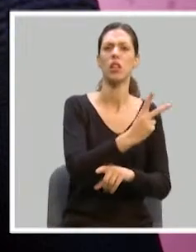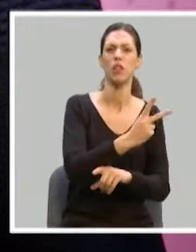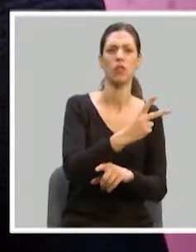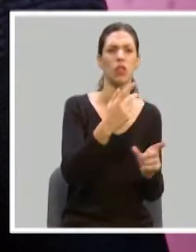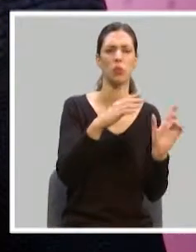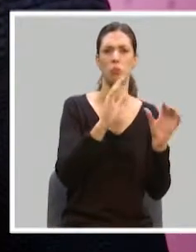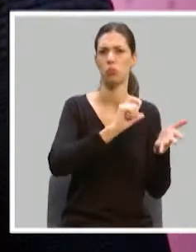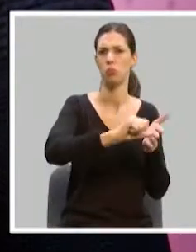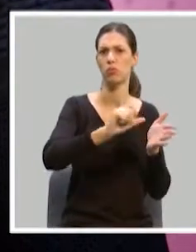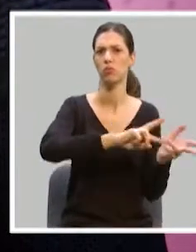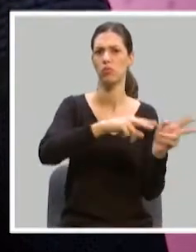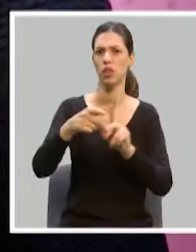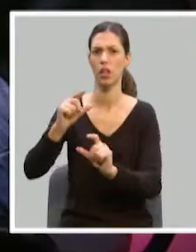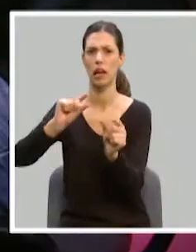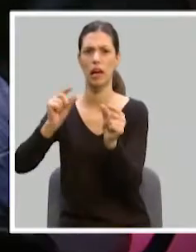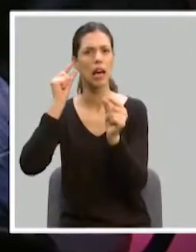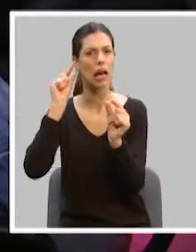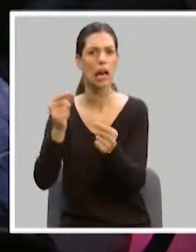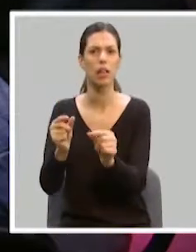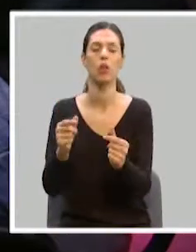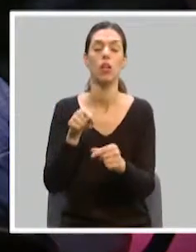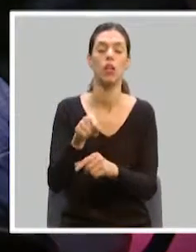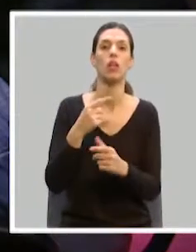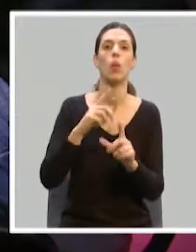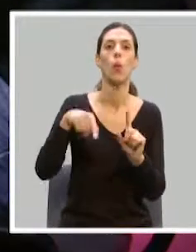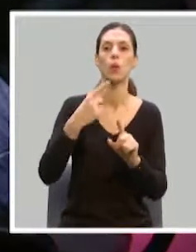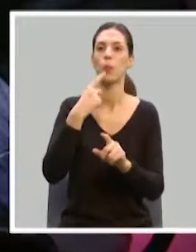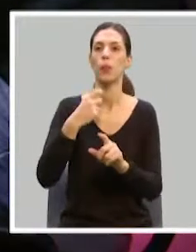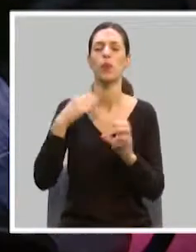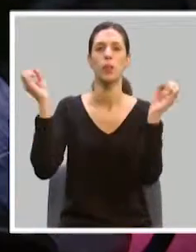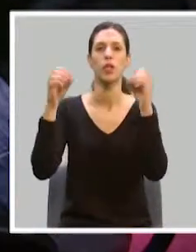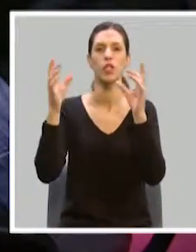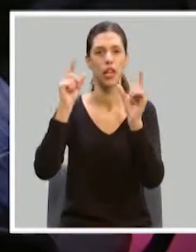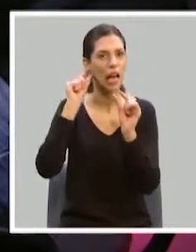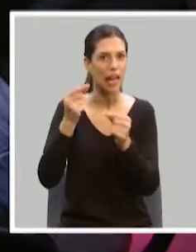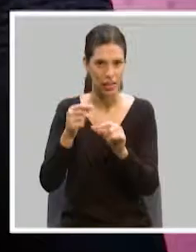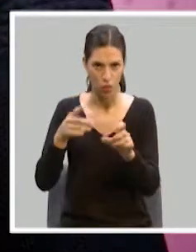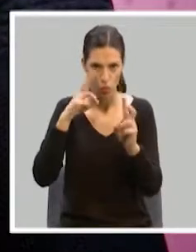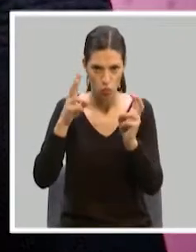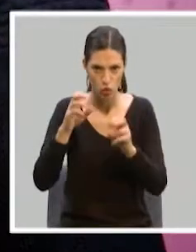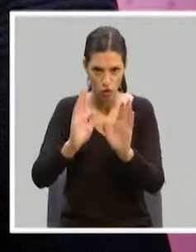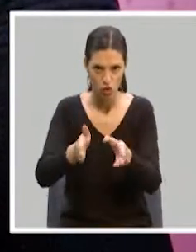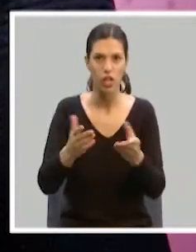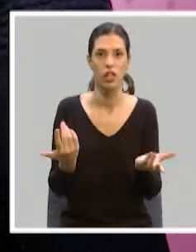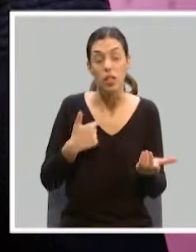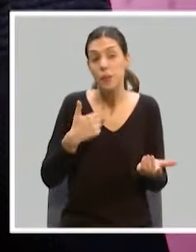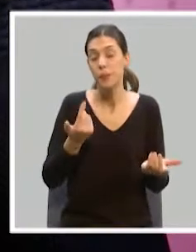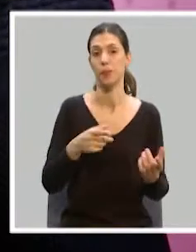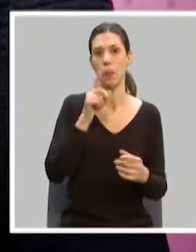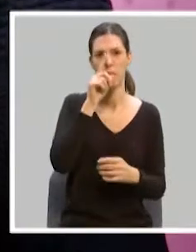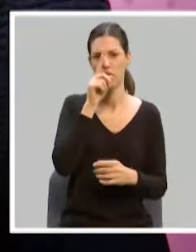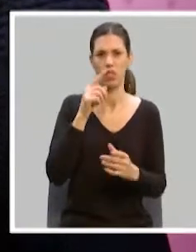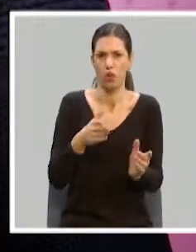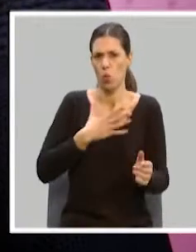televisão e foste por uma rádio a outra pergunta se eu já tinha descoberta Magia da rádio e eu nunca